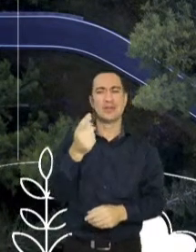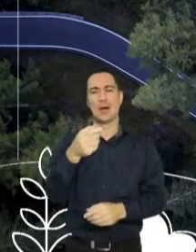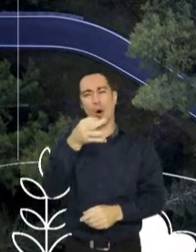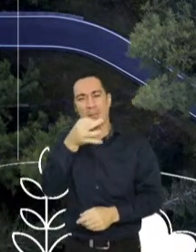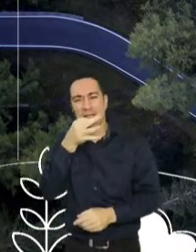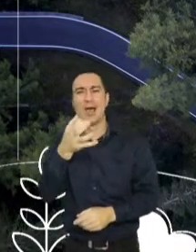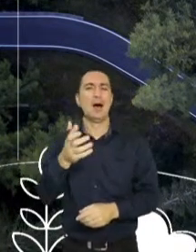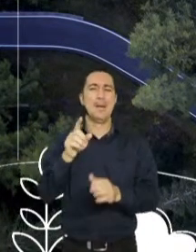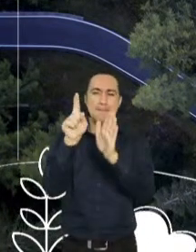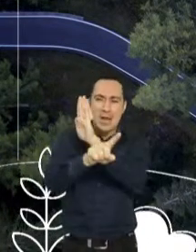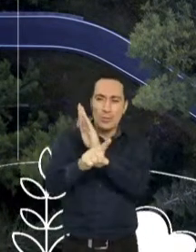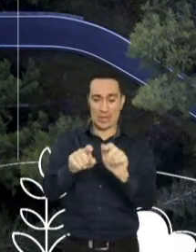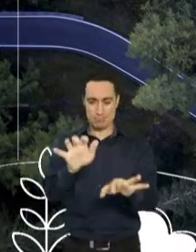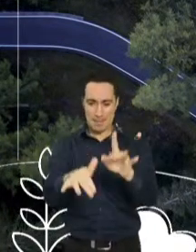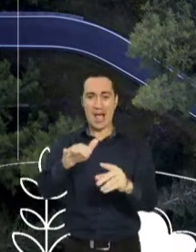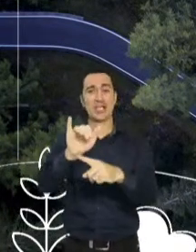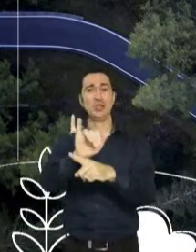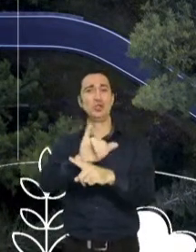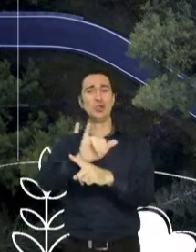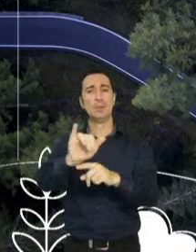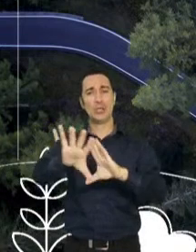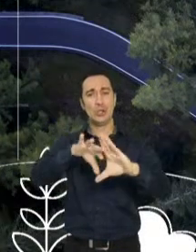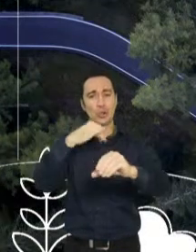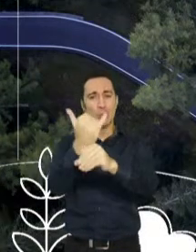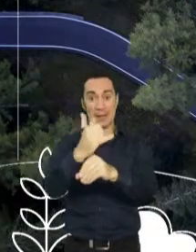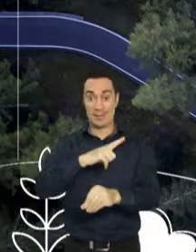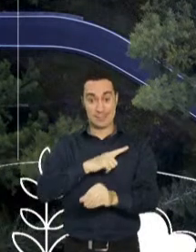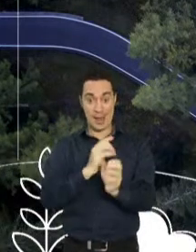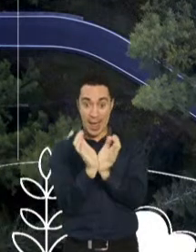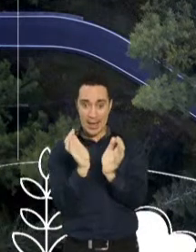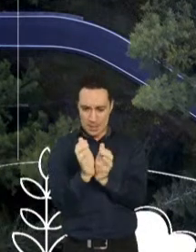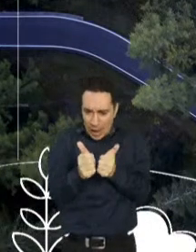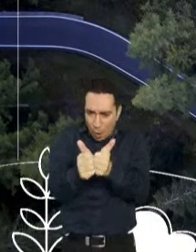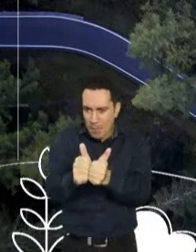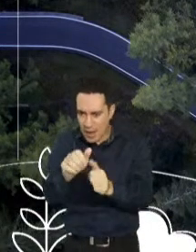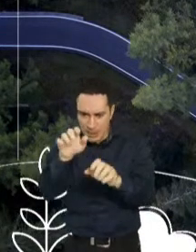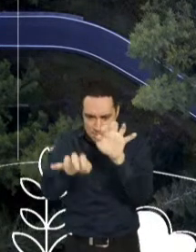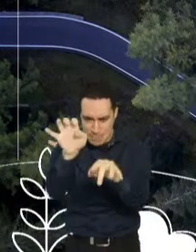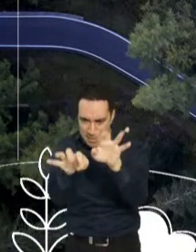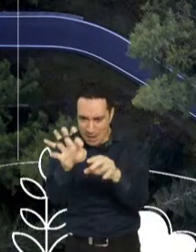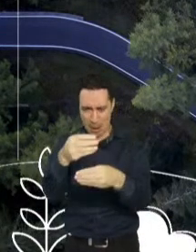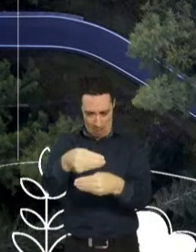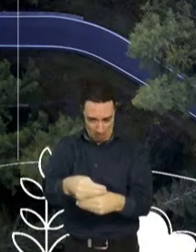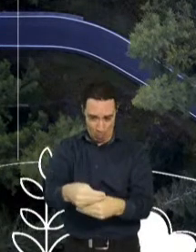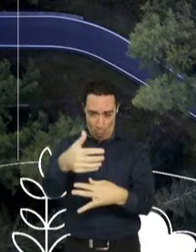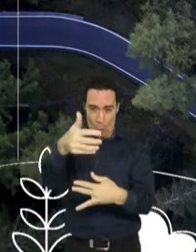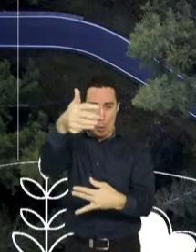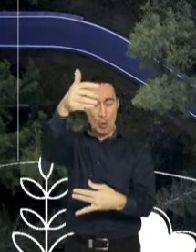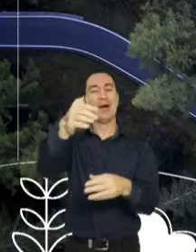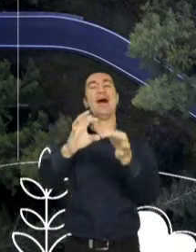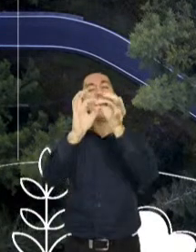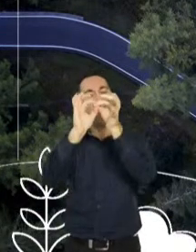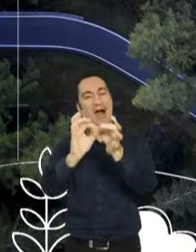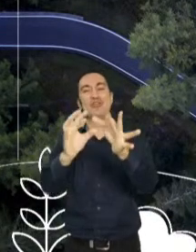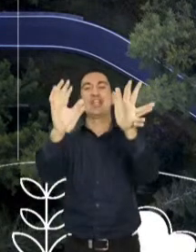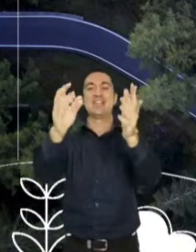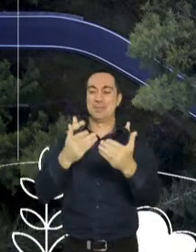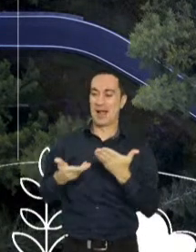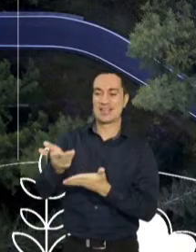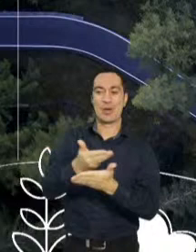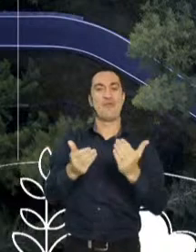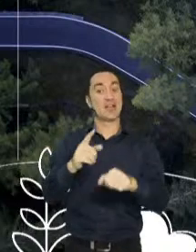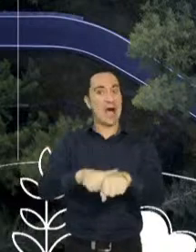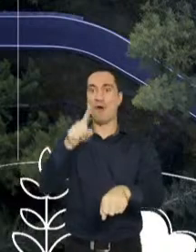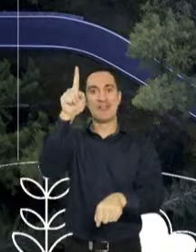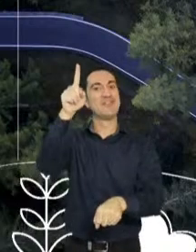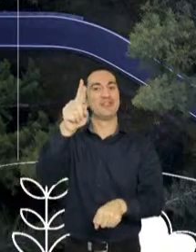nosso chat no YouTube, porque a gente está com uma equipe inteira acompanhando o que vocês estão trazendo para dentro desta conversa,